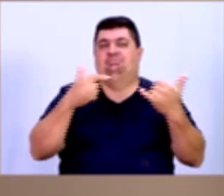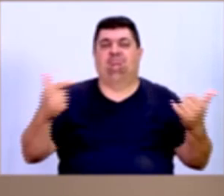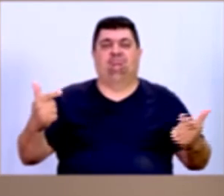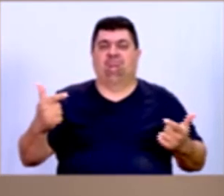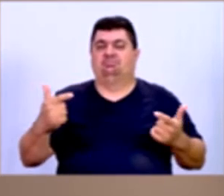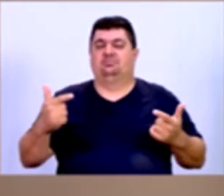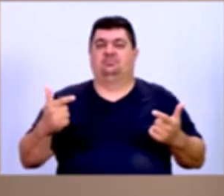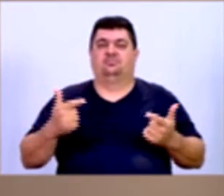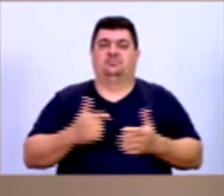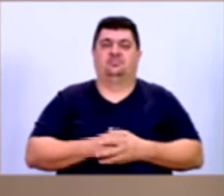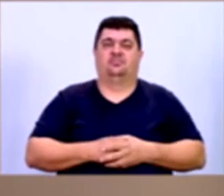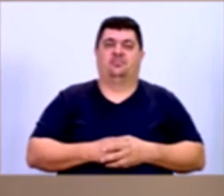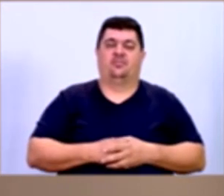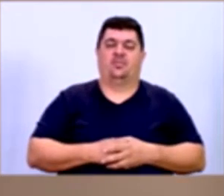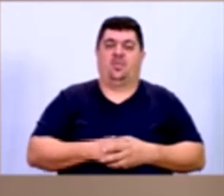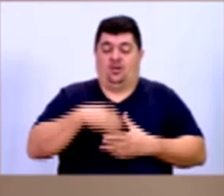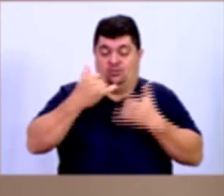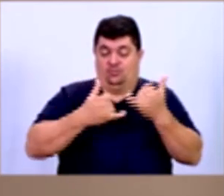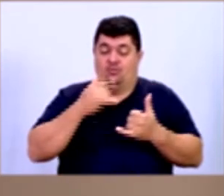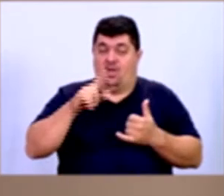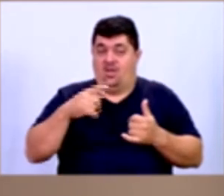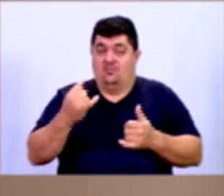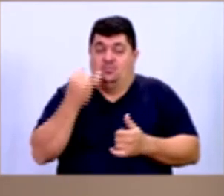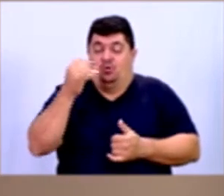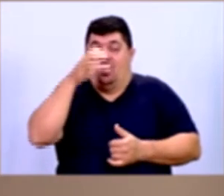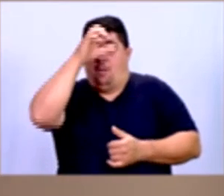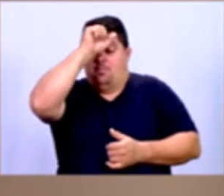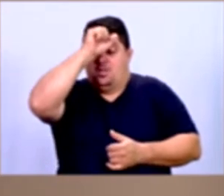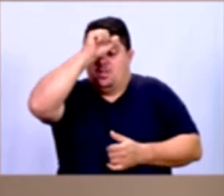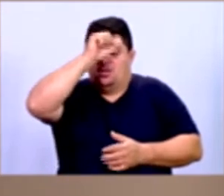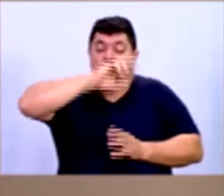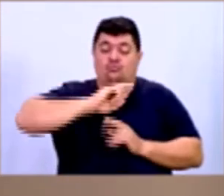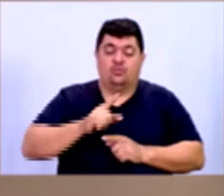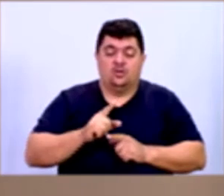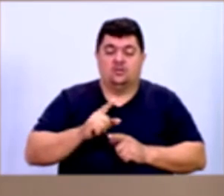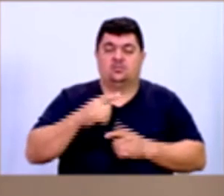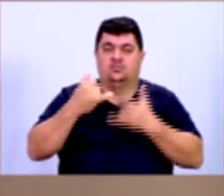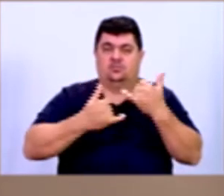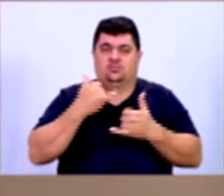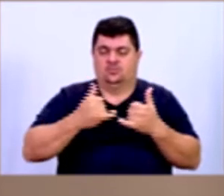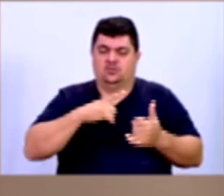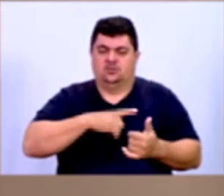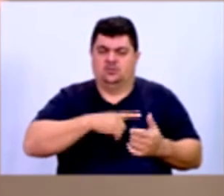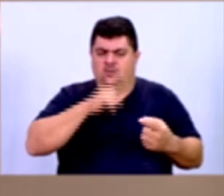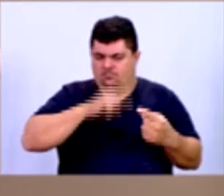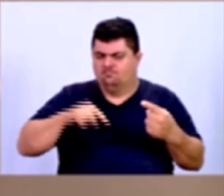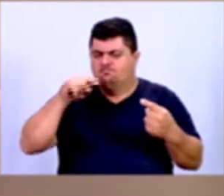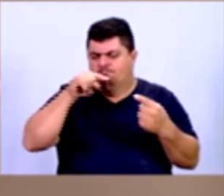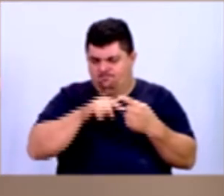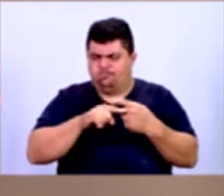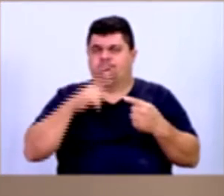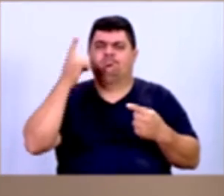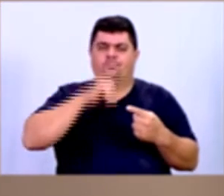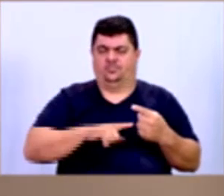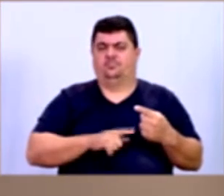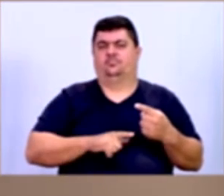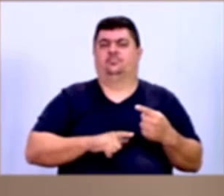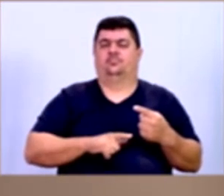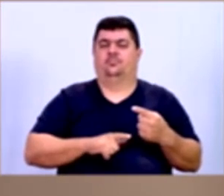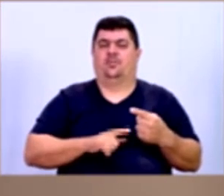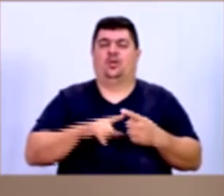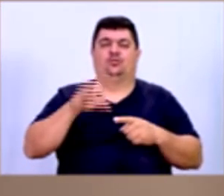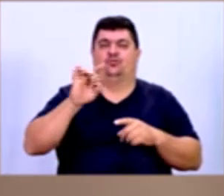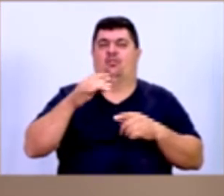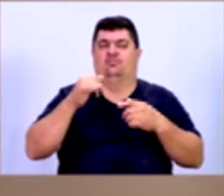aprendizagem. Jogar é aprender alguma coisa. A partir daquele jogo tem um fundo, um objetivo, uma situação em que você